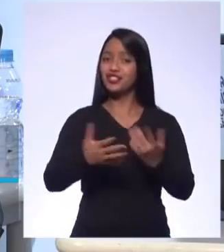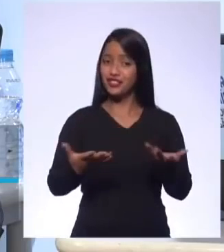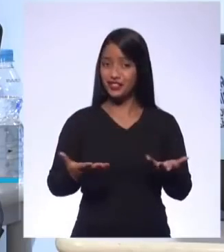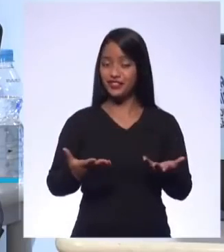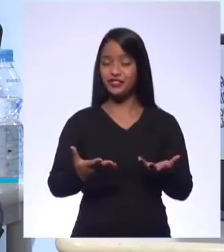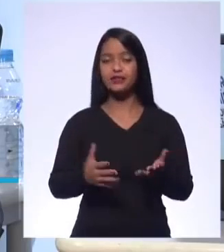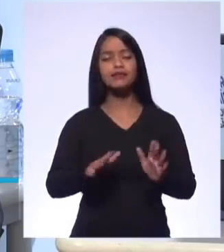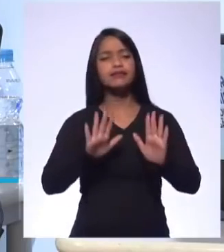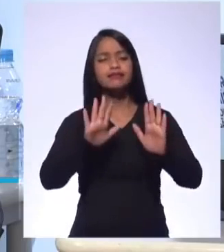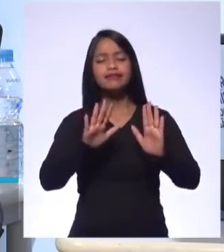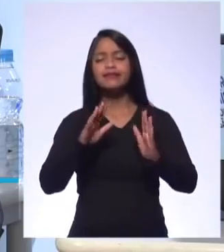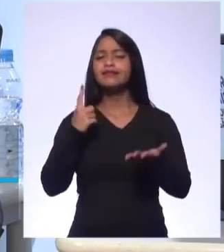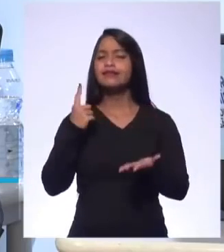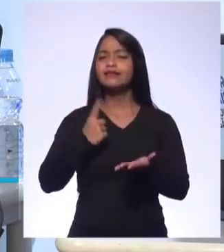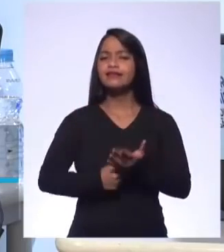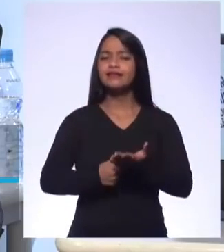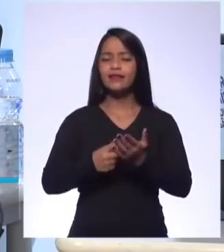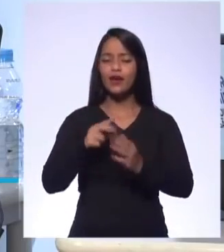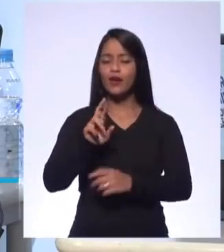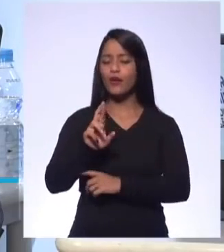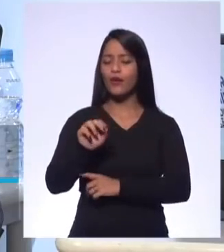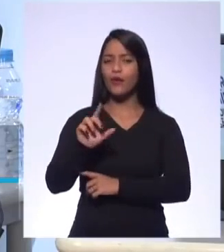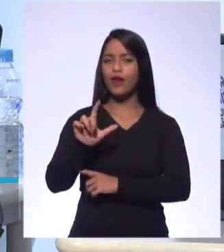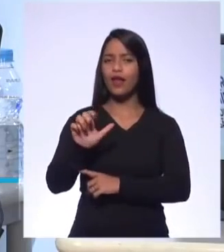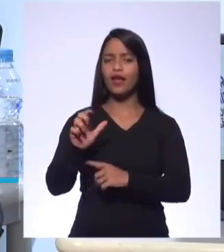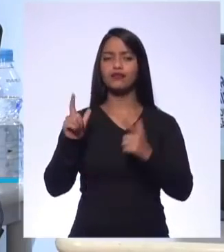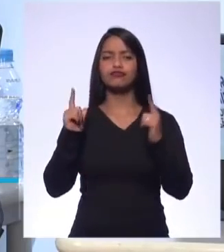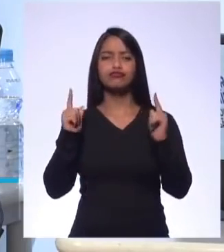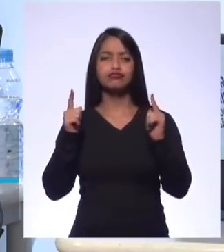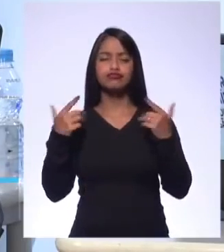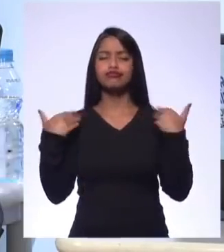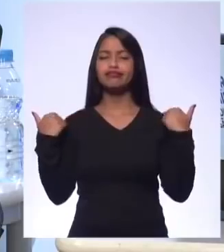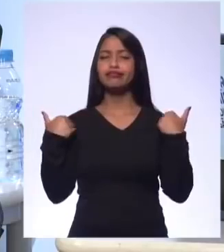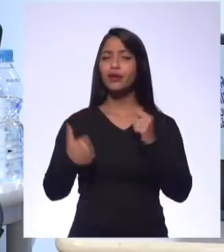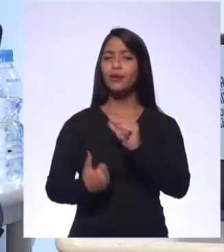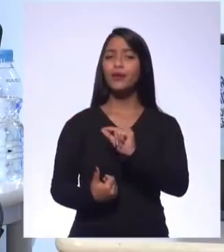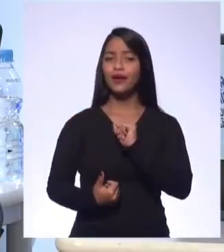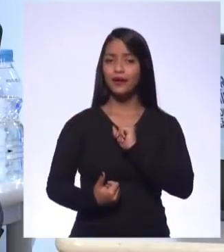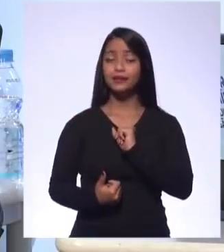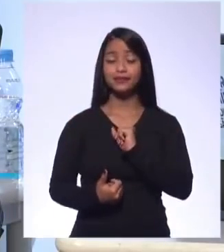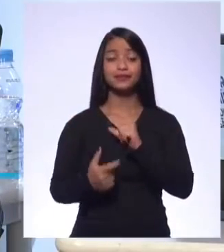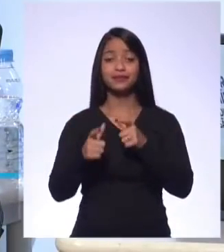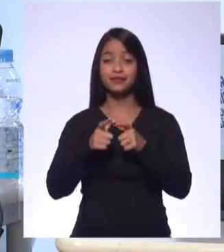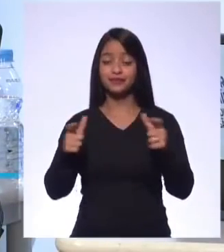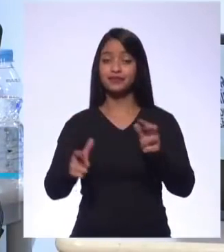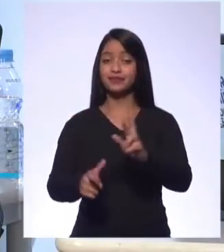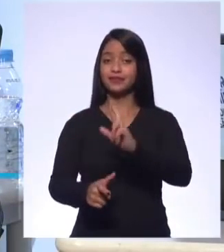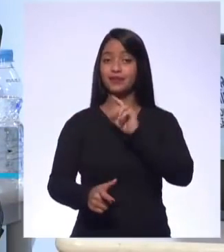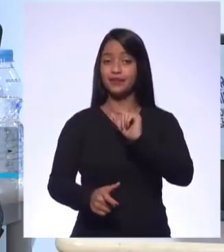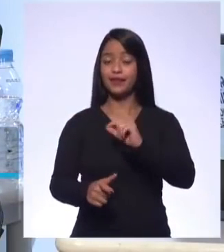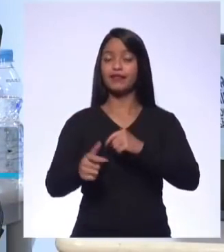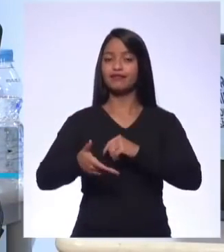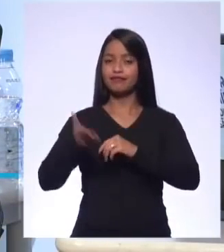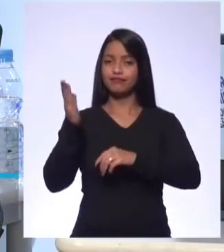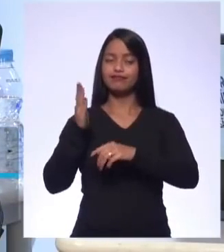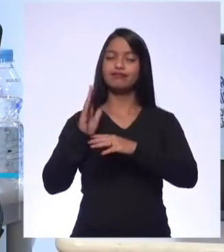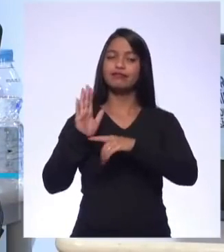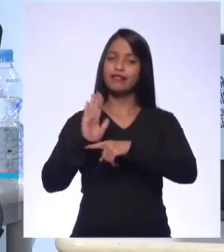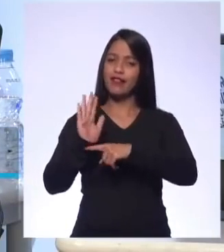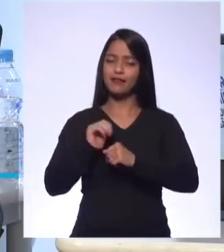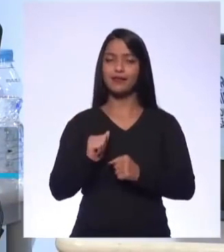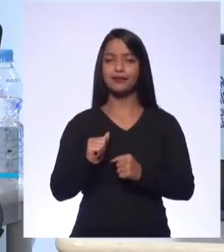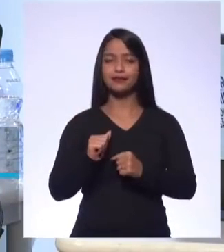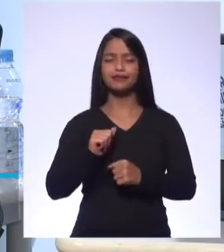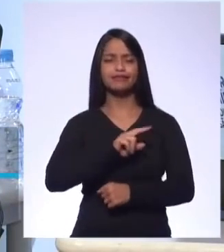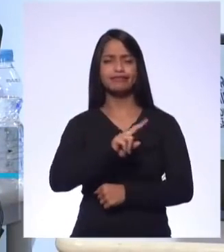combinaram, poxa, porque é um rolê... Mas a maioria respondeu sim ir ao cinema. Andressa, Enzo, Sofia,